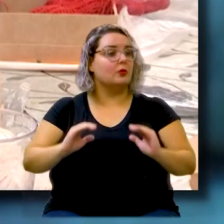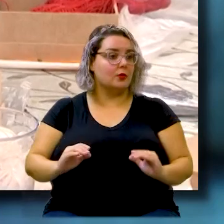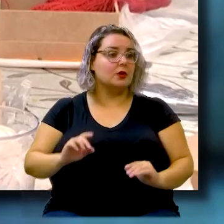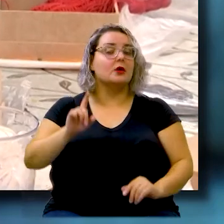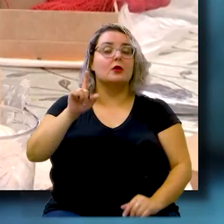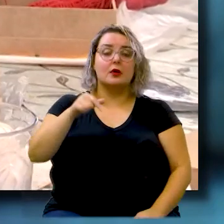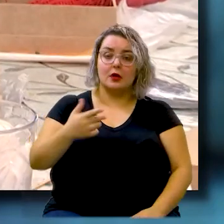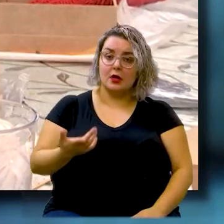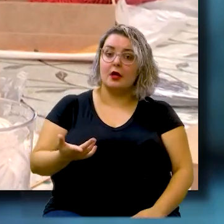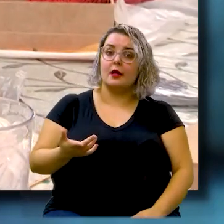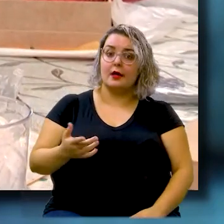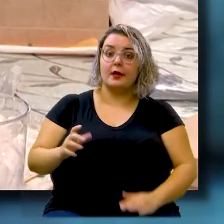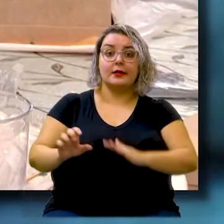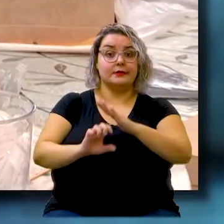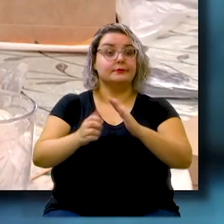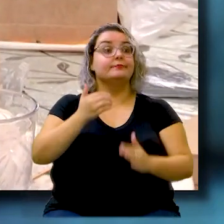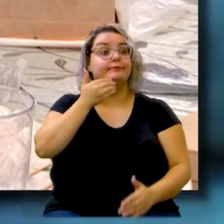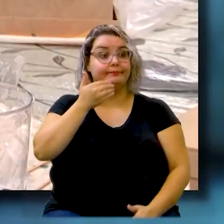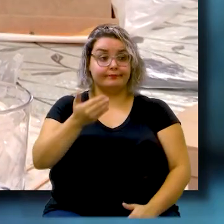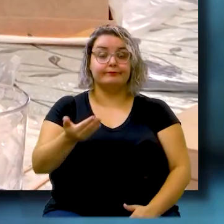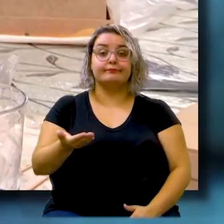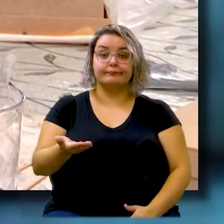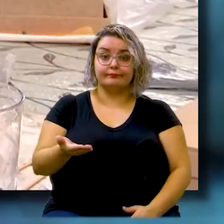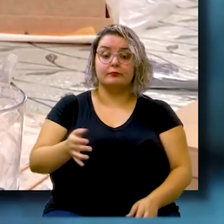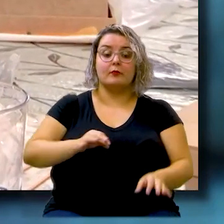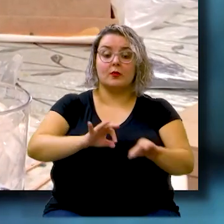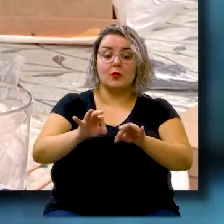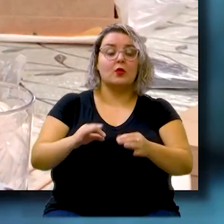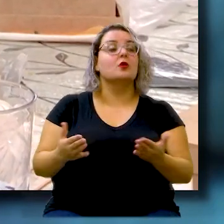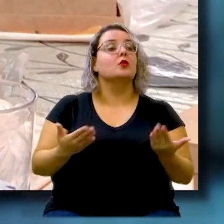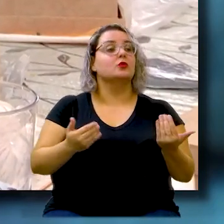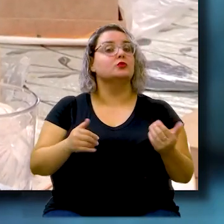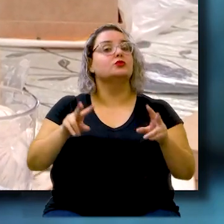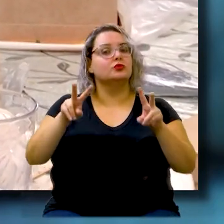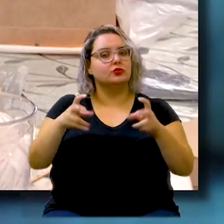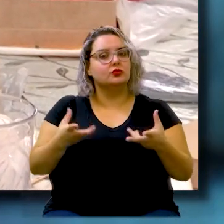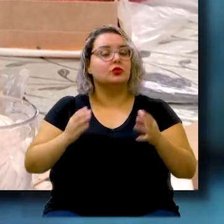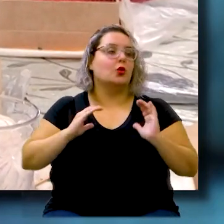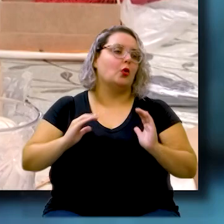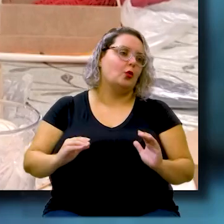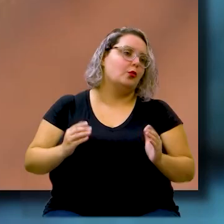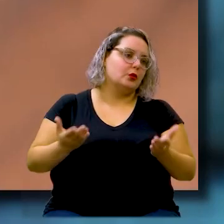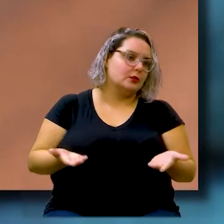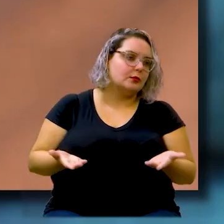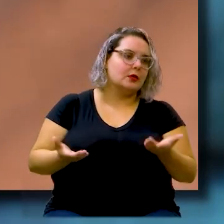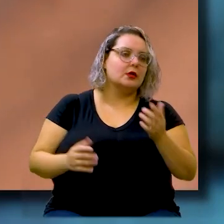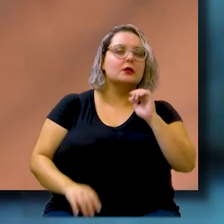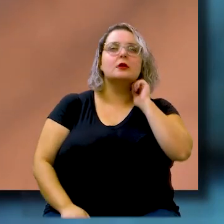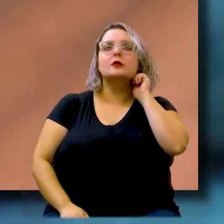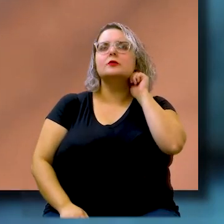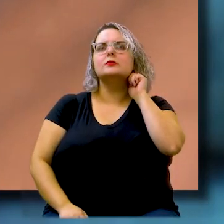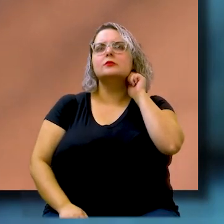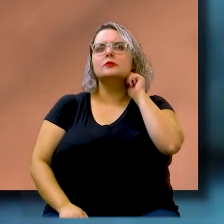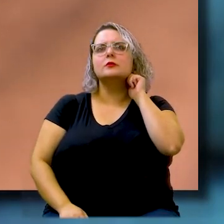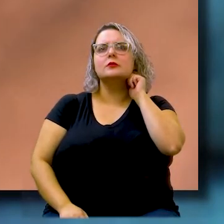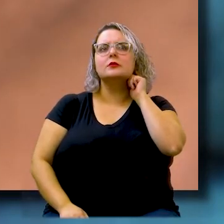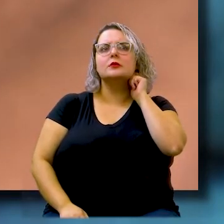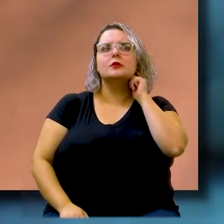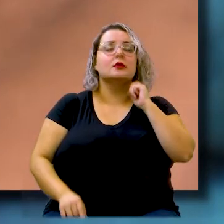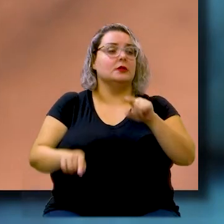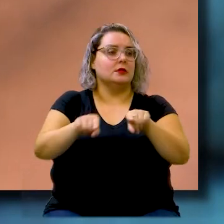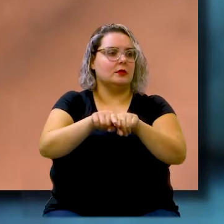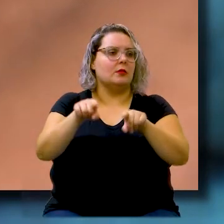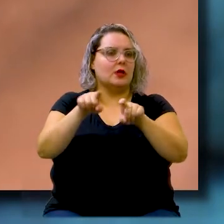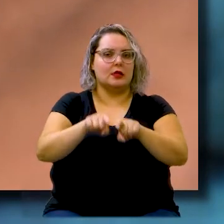que hoje é uma coisa que as empresas pedem muito, né? Para preparar o jovem nessa questão comportamental. Ensina também a questão